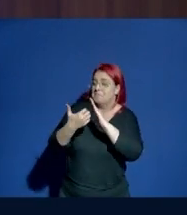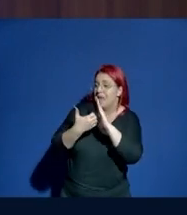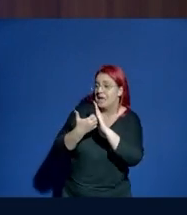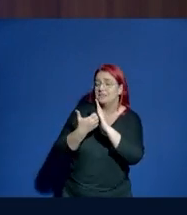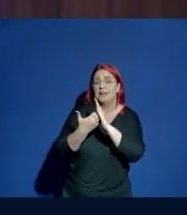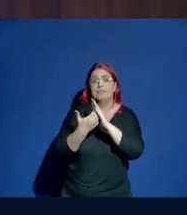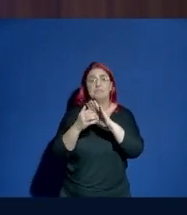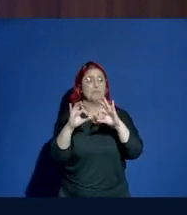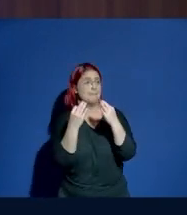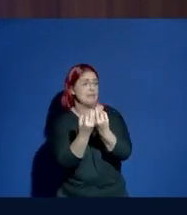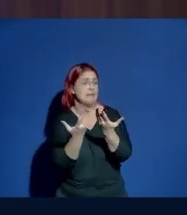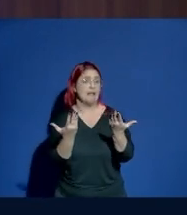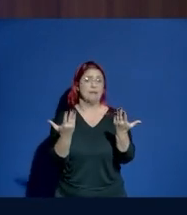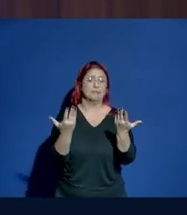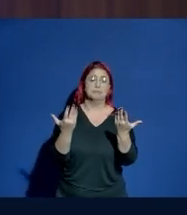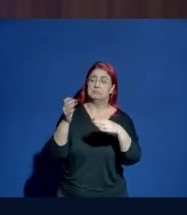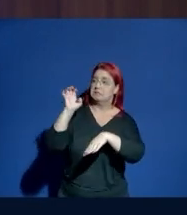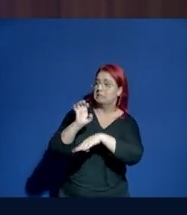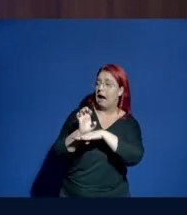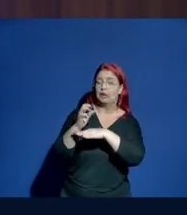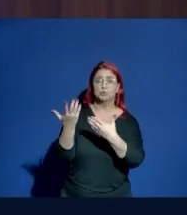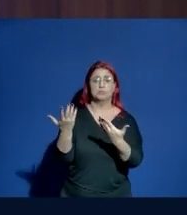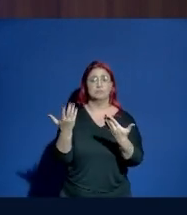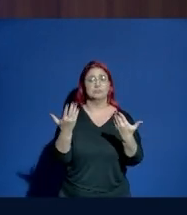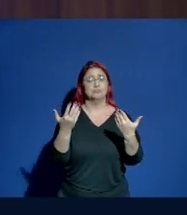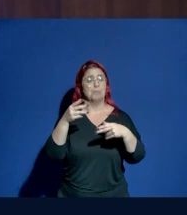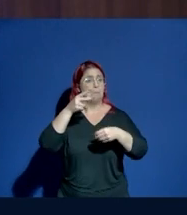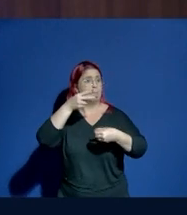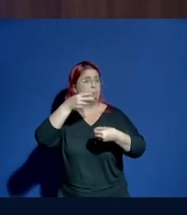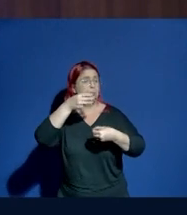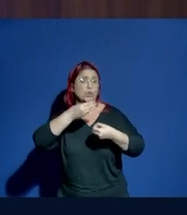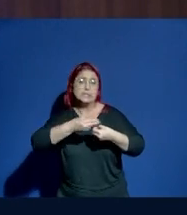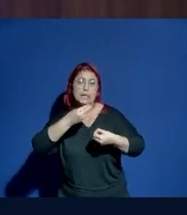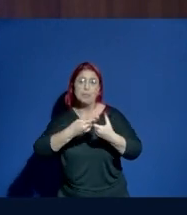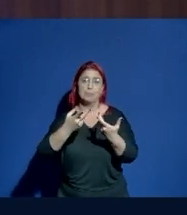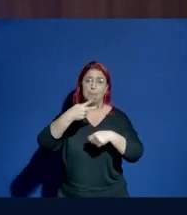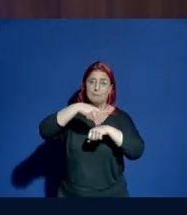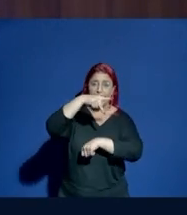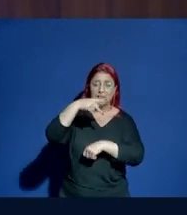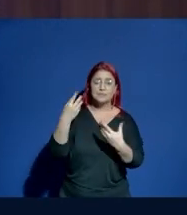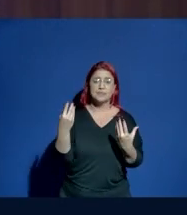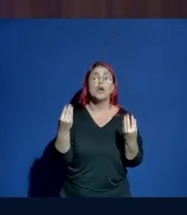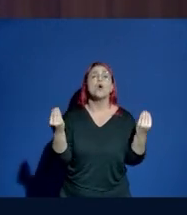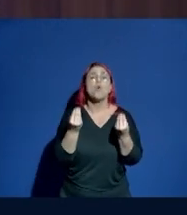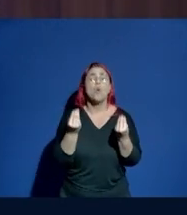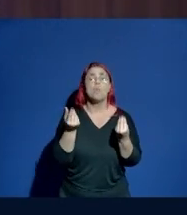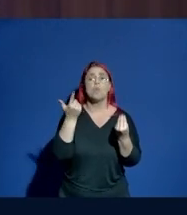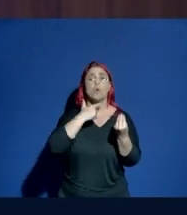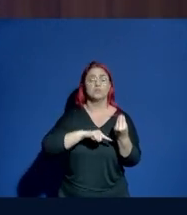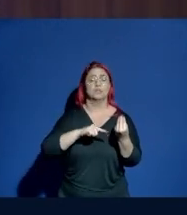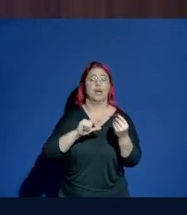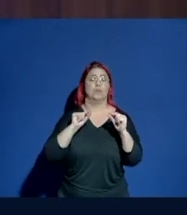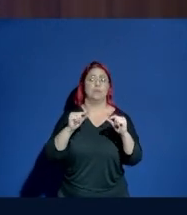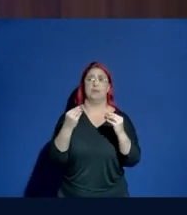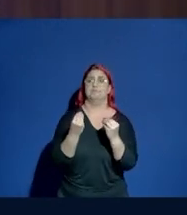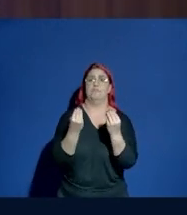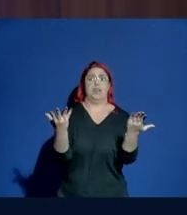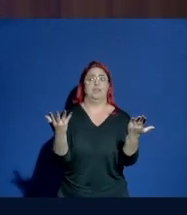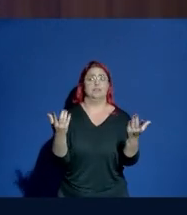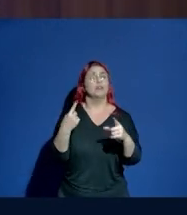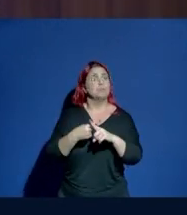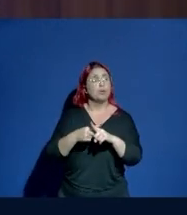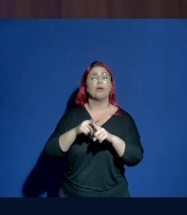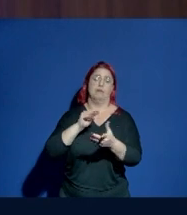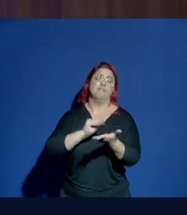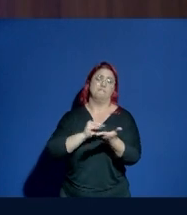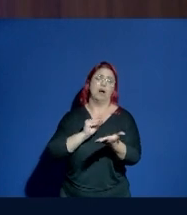nenhuma família nenhum estado nenhum município nenhum país consegue transpor Barreiras porque vai faltar o